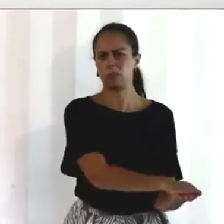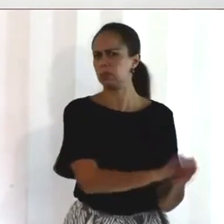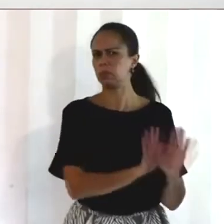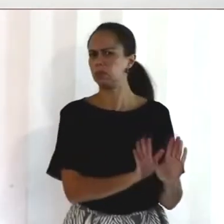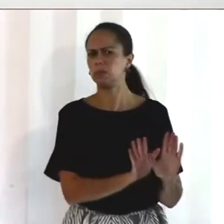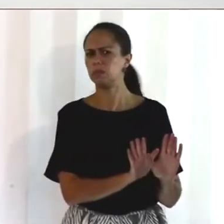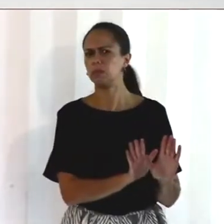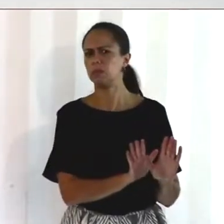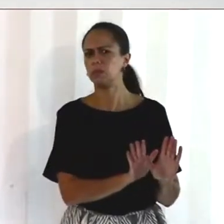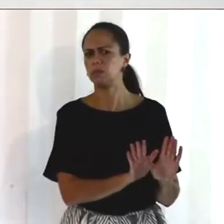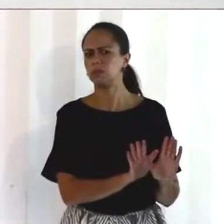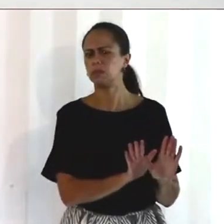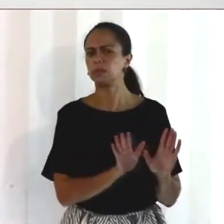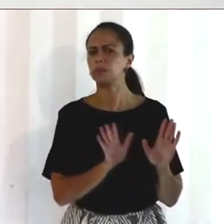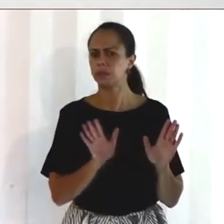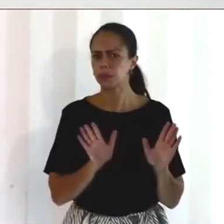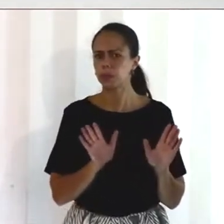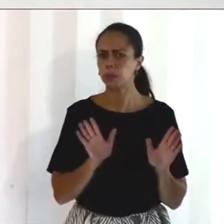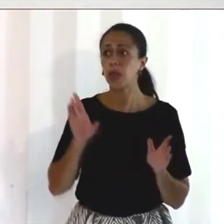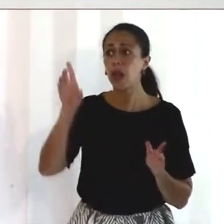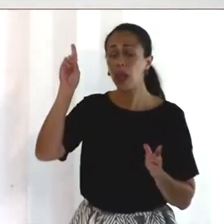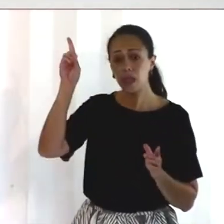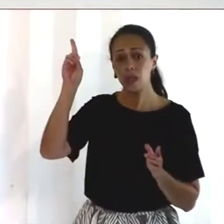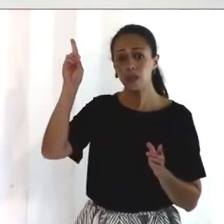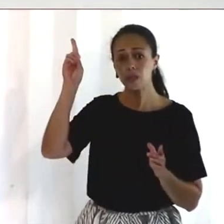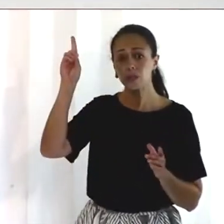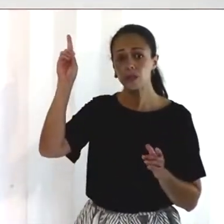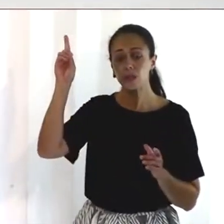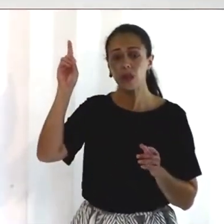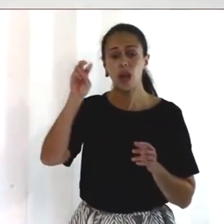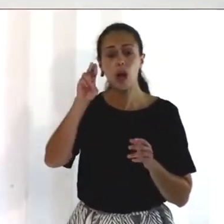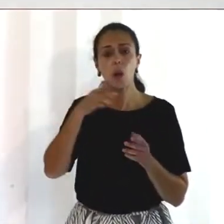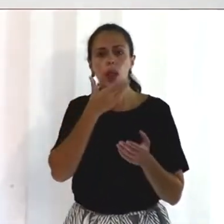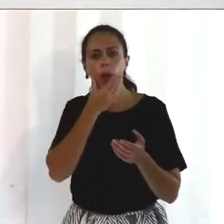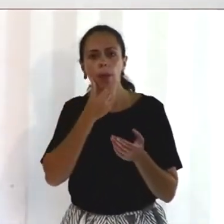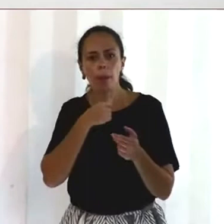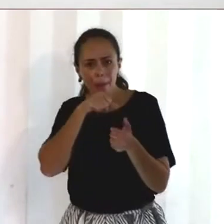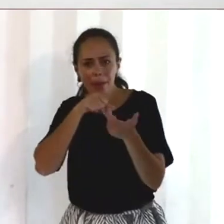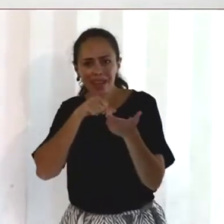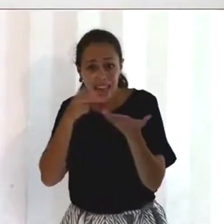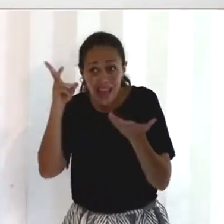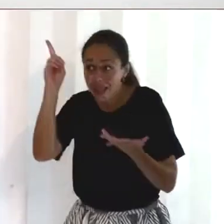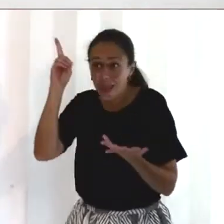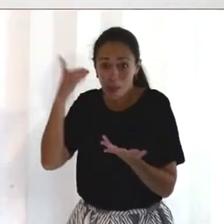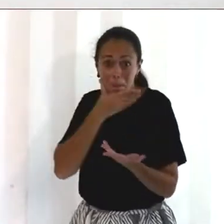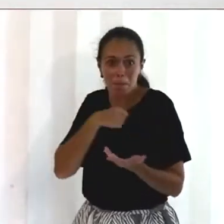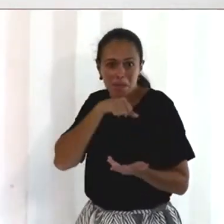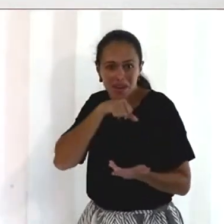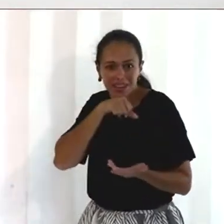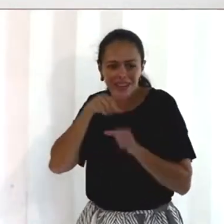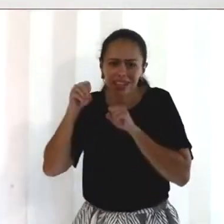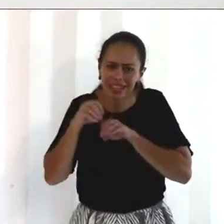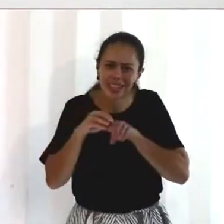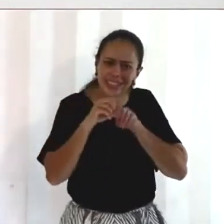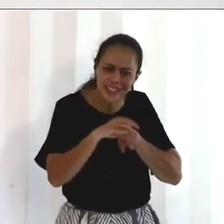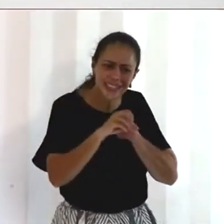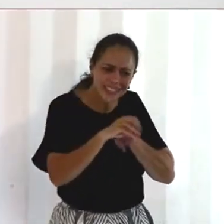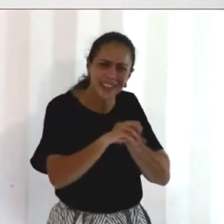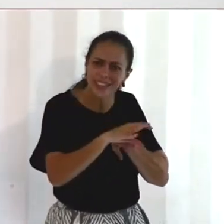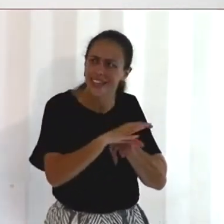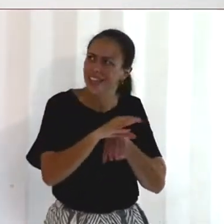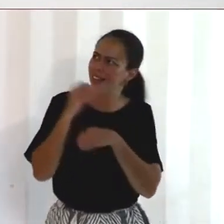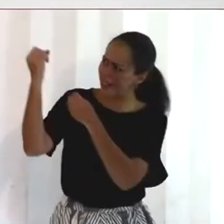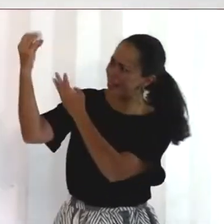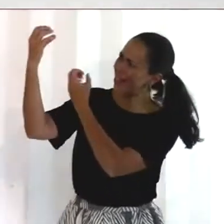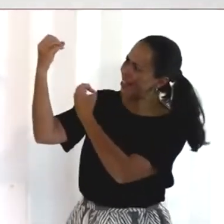E enquanto o filho não anda no ensino do pai, a palavra é quase uma inimiga para ele, porque a palavra está acusando o tempo